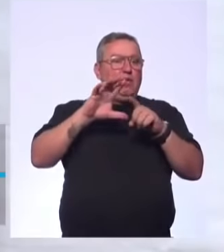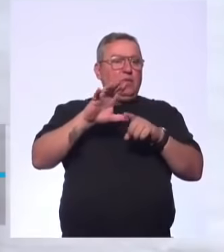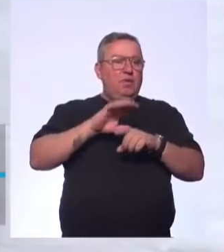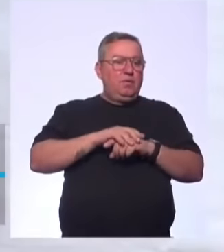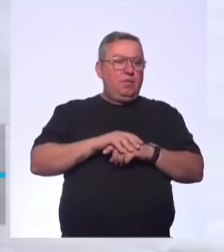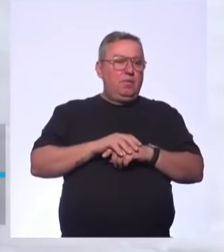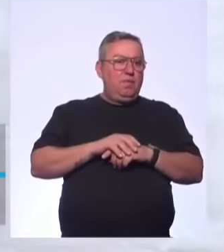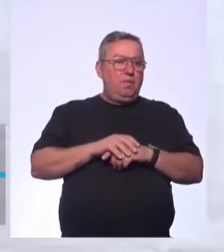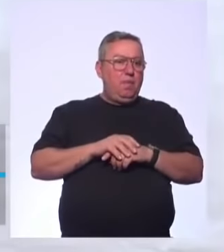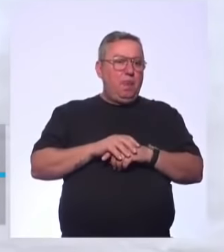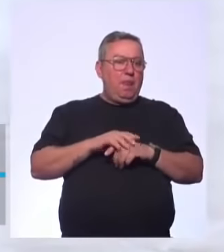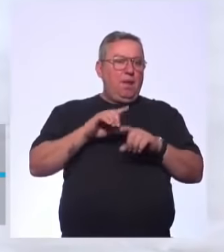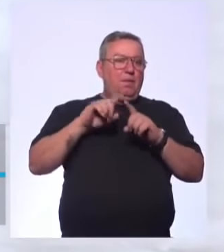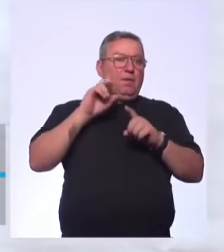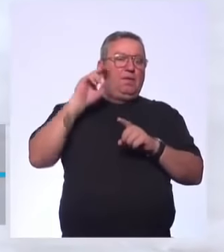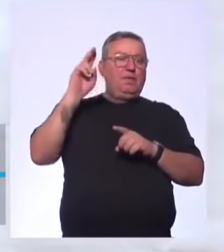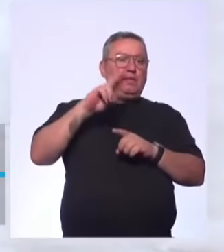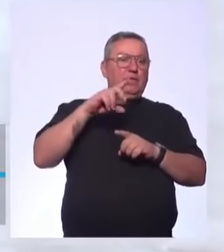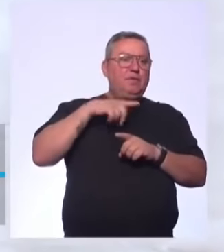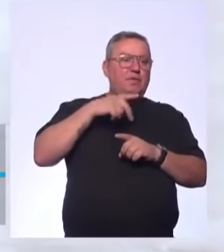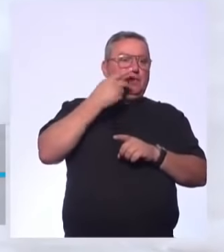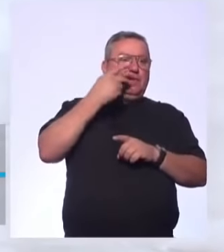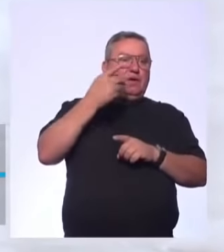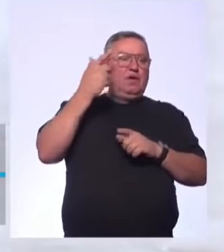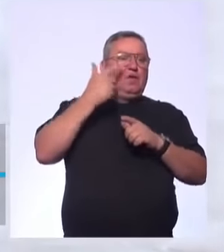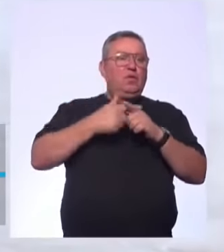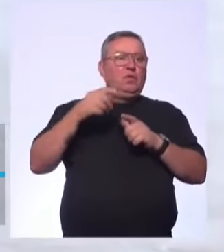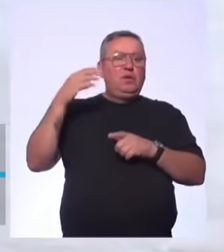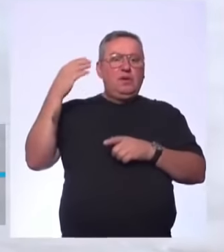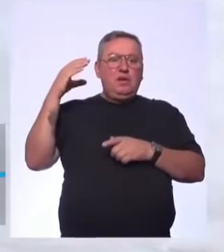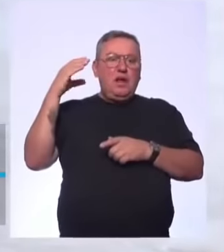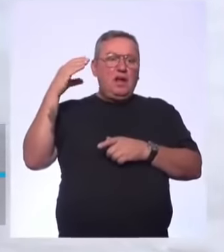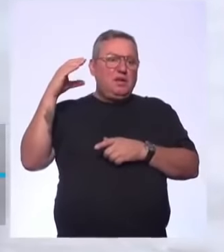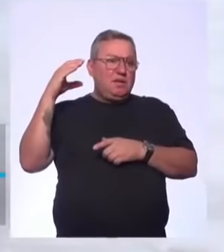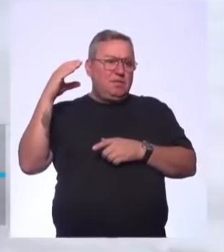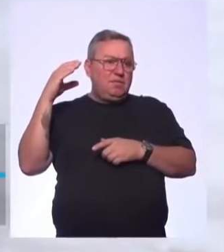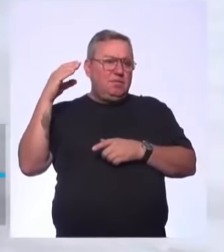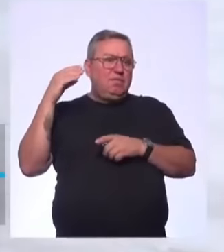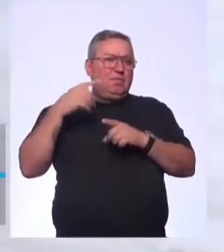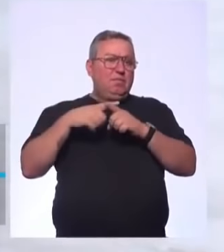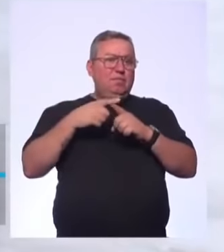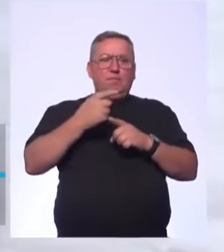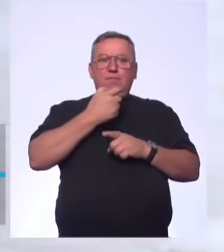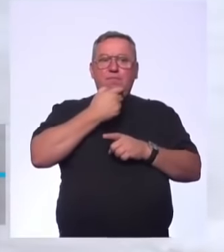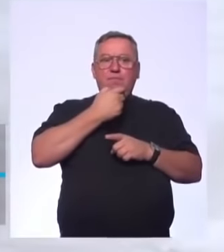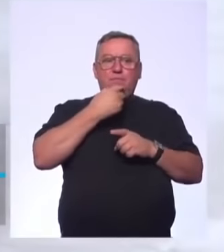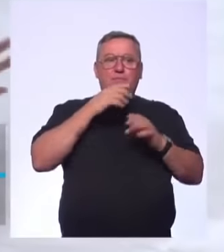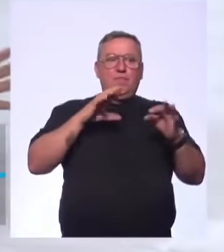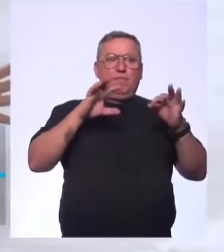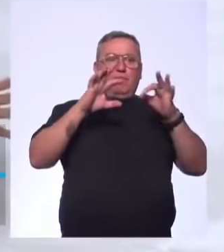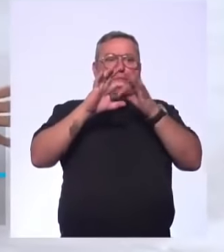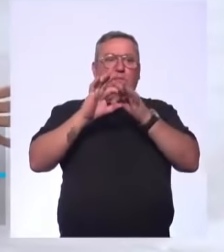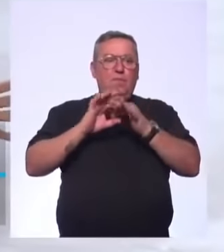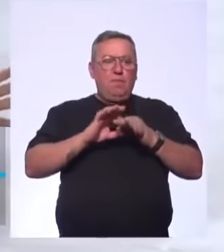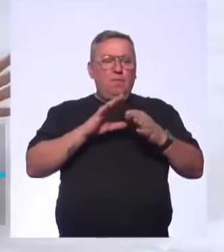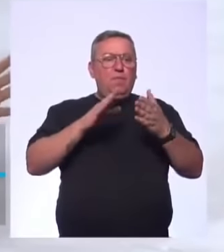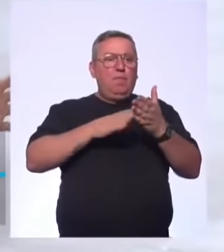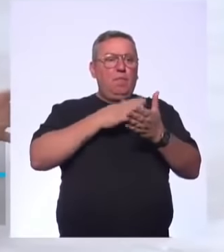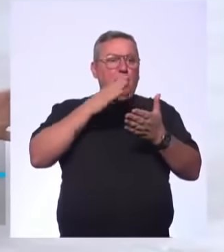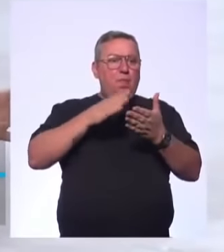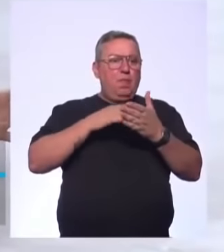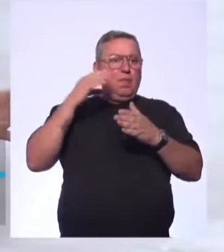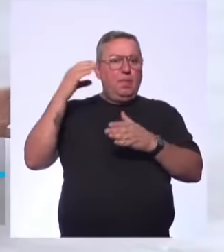mesmo, tá? Nossa, mas vocês estão falando de ciência, sim? É porque o inglês, ele está ligado ao caderno